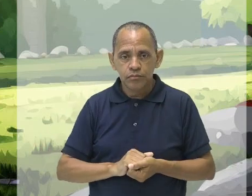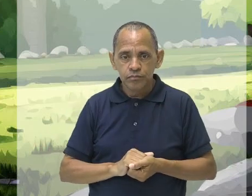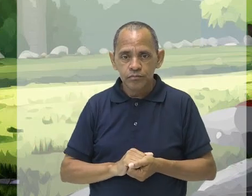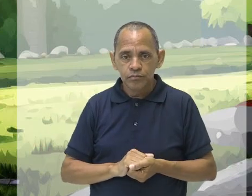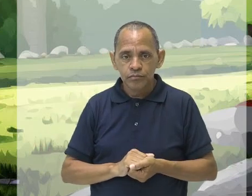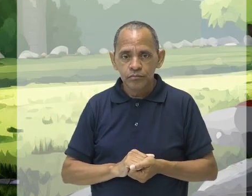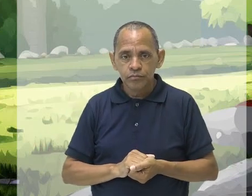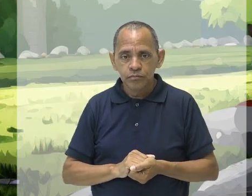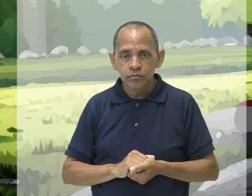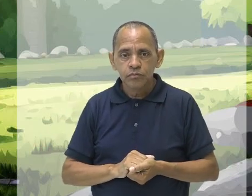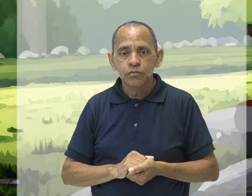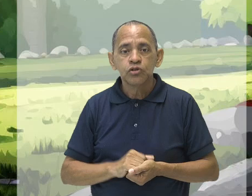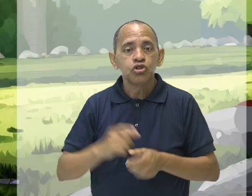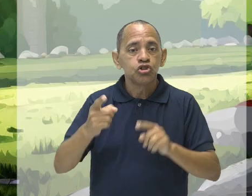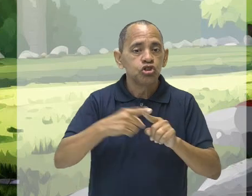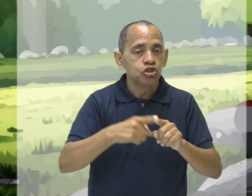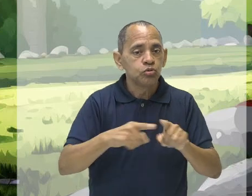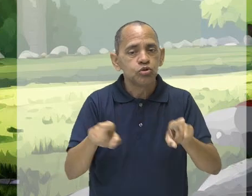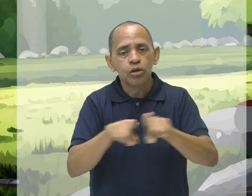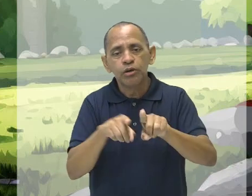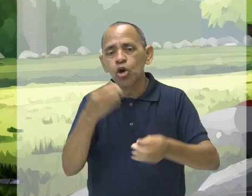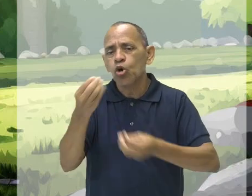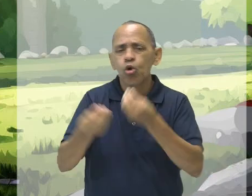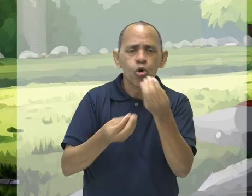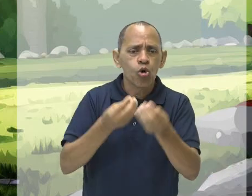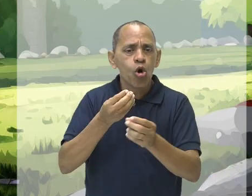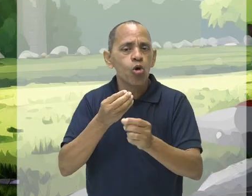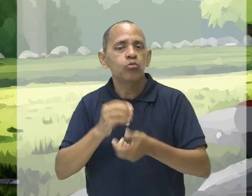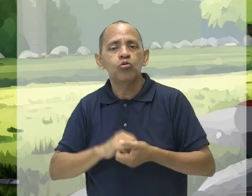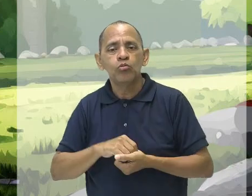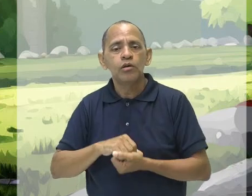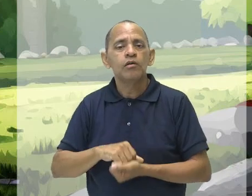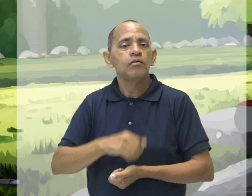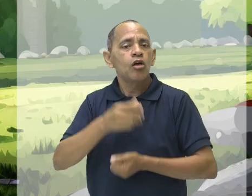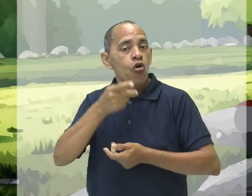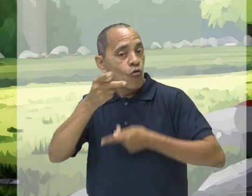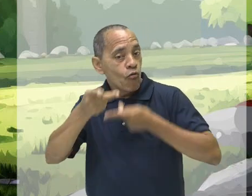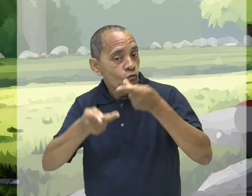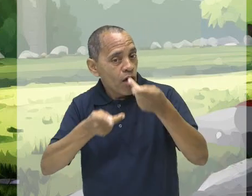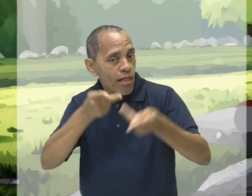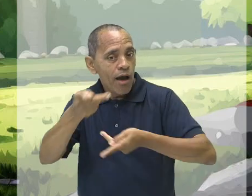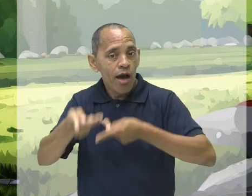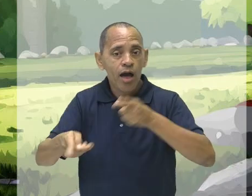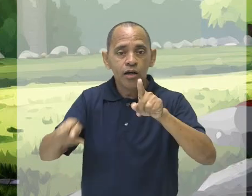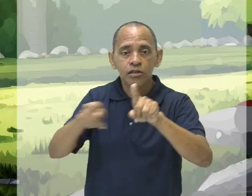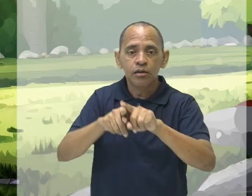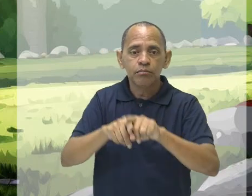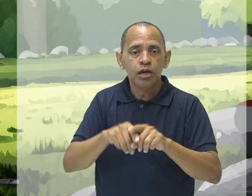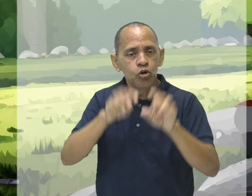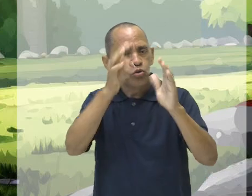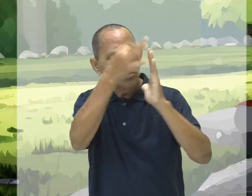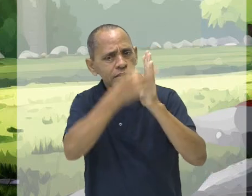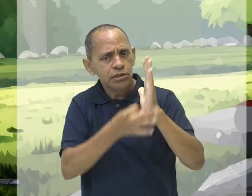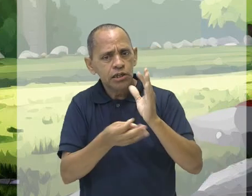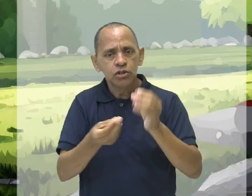a forma como o fato é contado, a forma como o texto se realiza. Então, tudo que faz parte ali, né? Como que ele